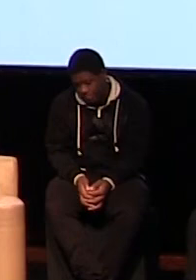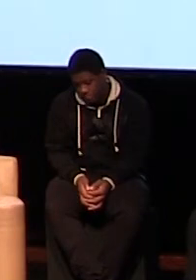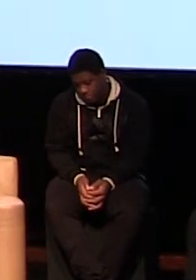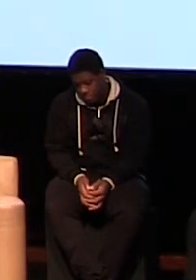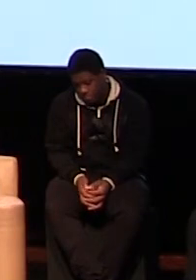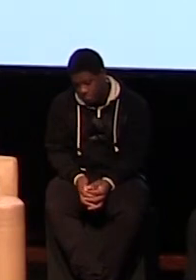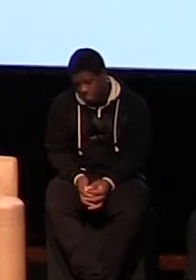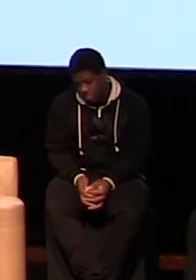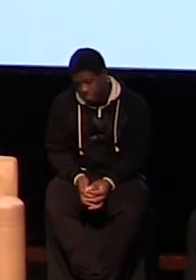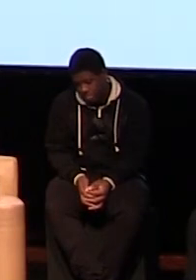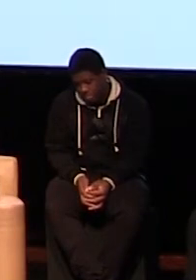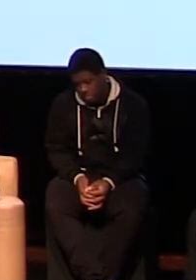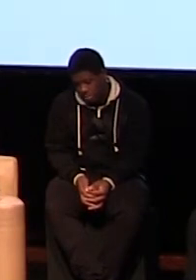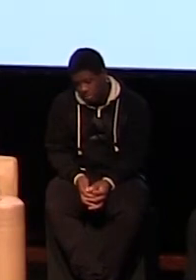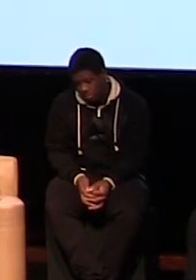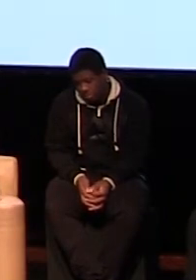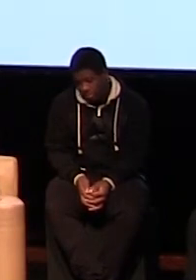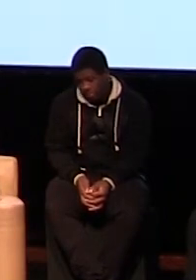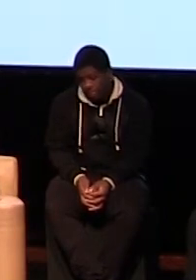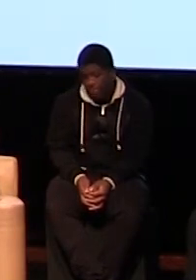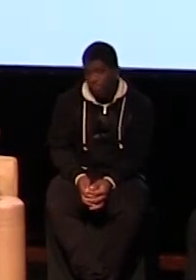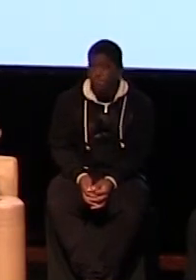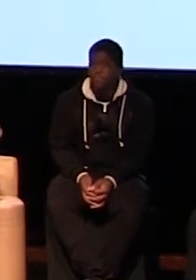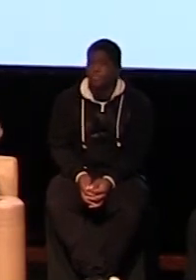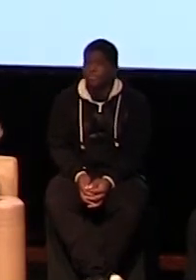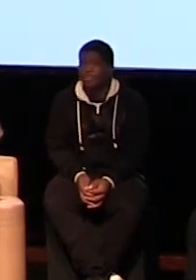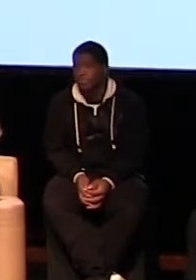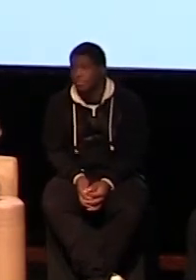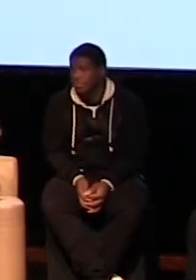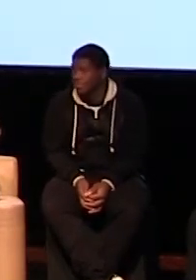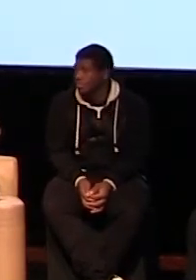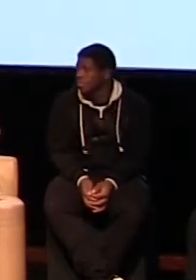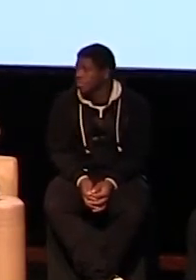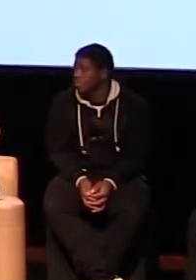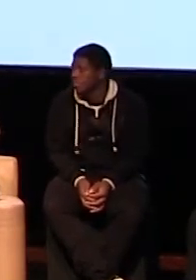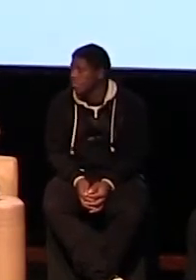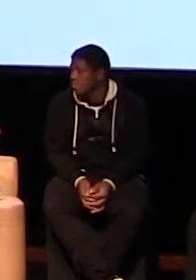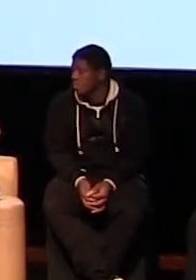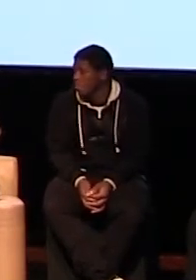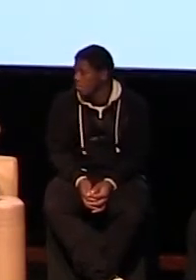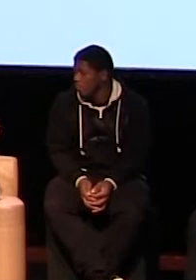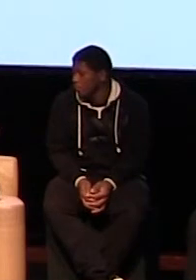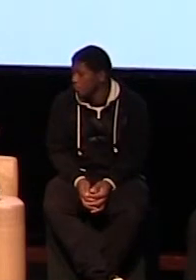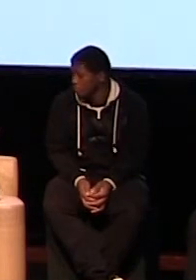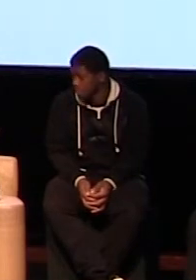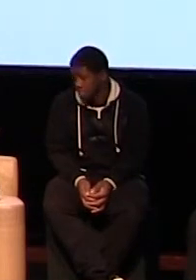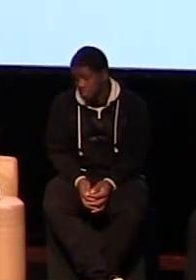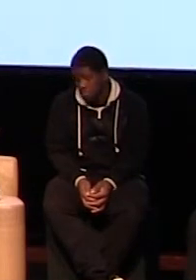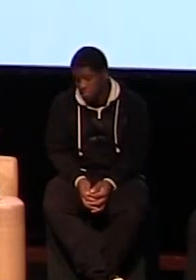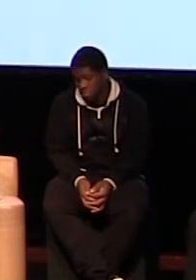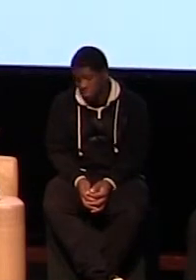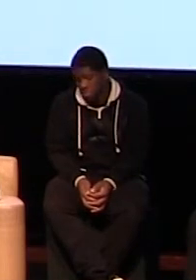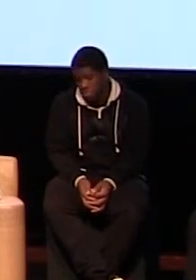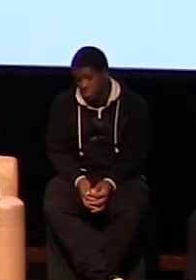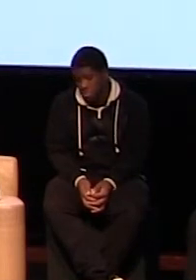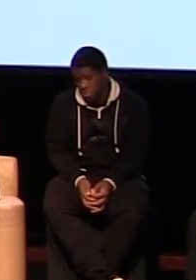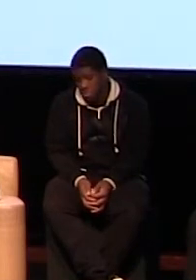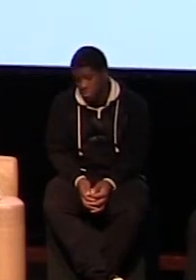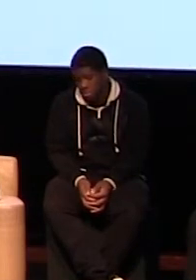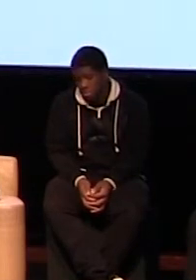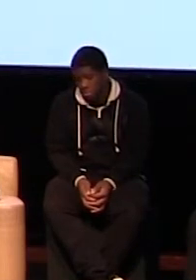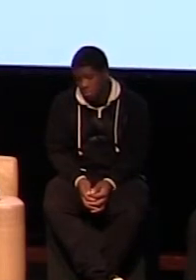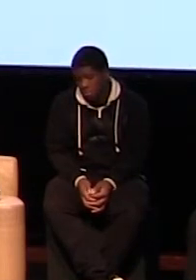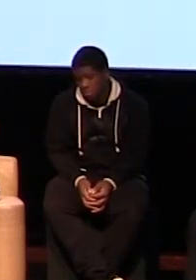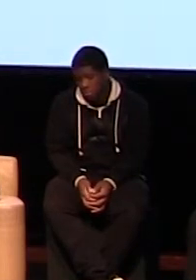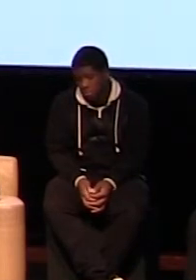que a gente... Eu sempre digo, a escola é um dos direitos humanos, né? O direito à educação é um dos direitos humanos,